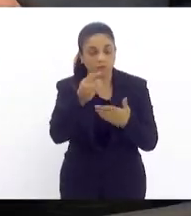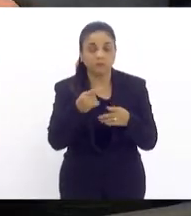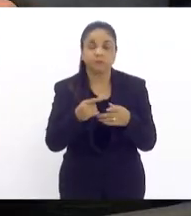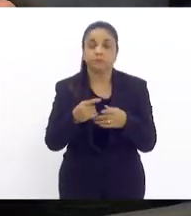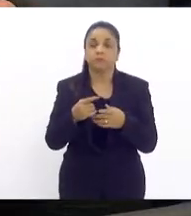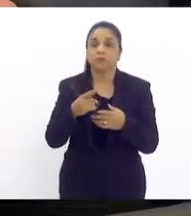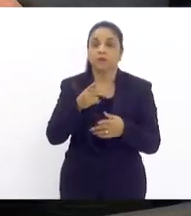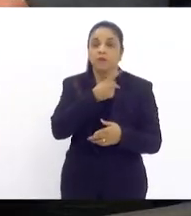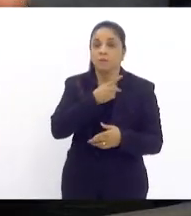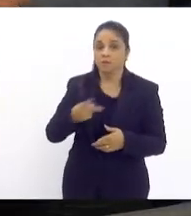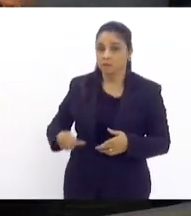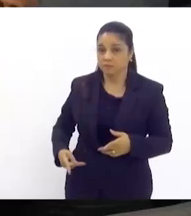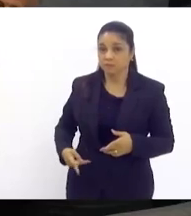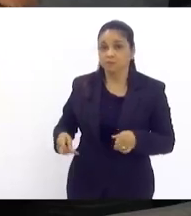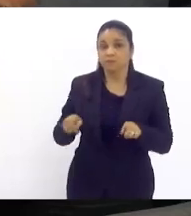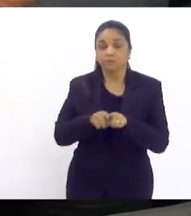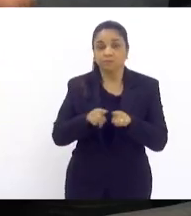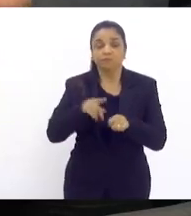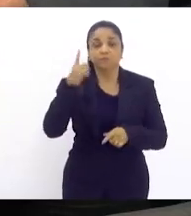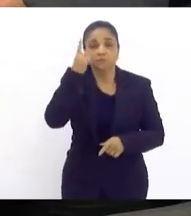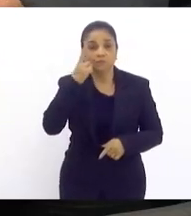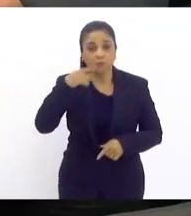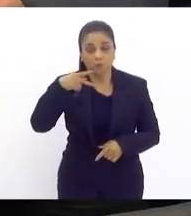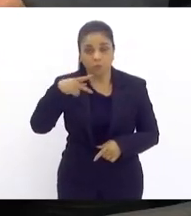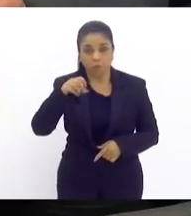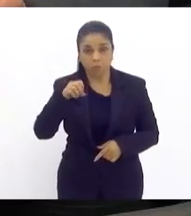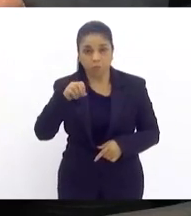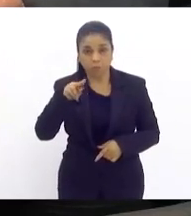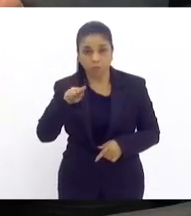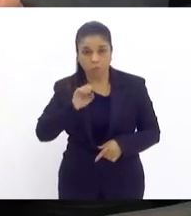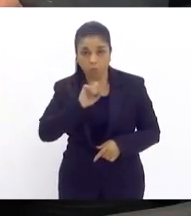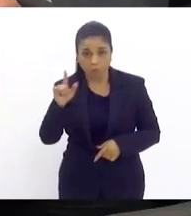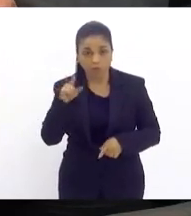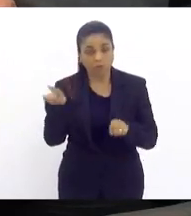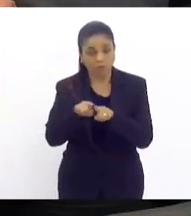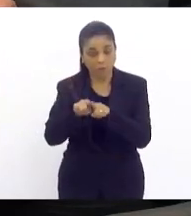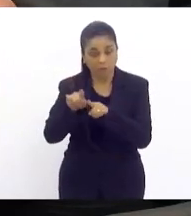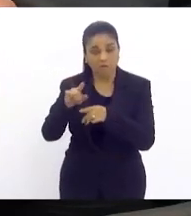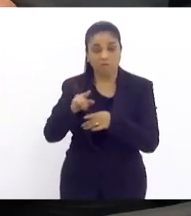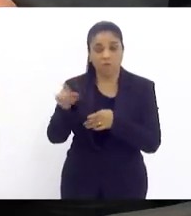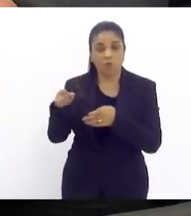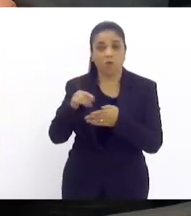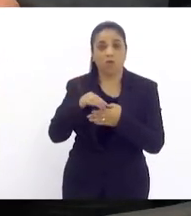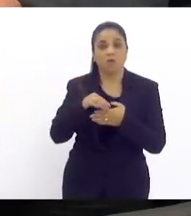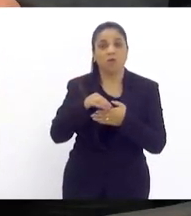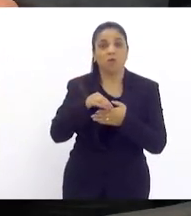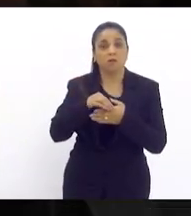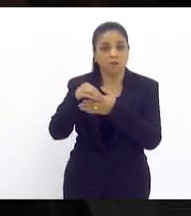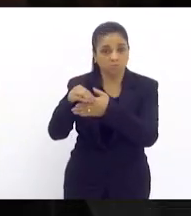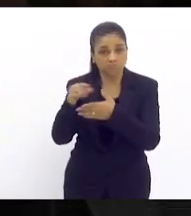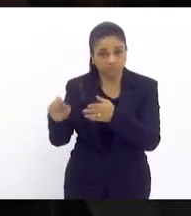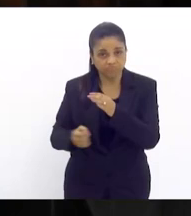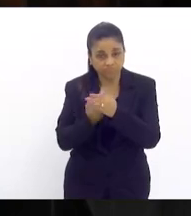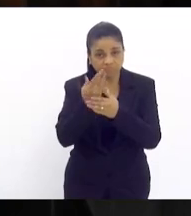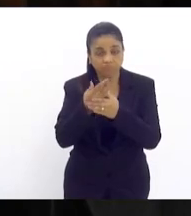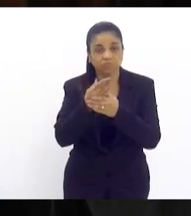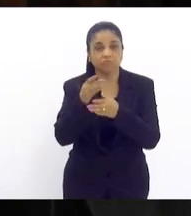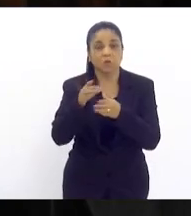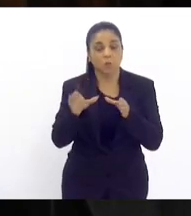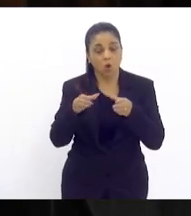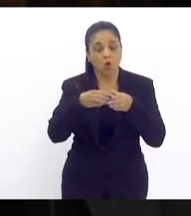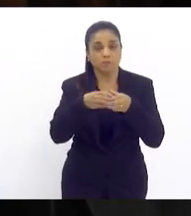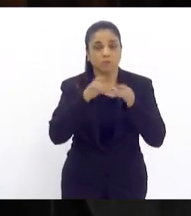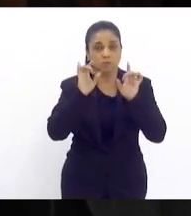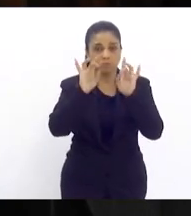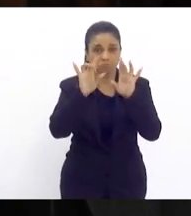o deputado poubel ele foi precursor de uma iniciativa que eu sou signatário da criação de uma comissão